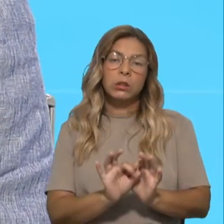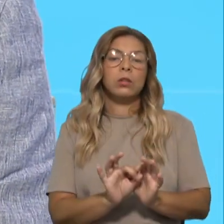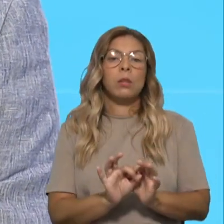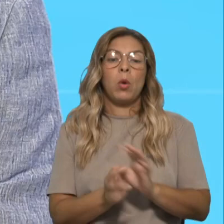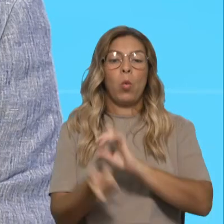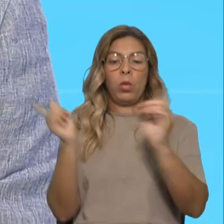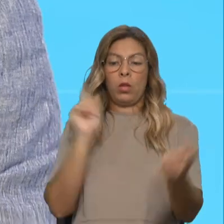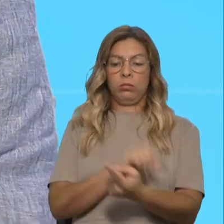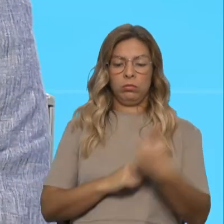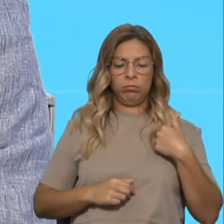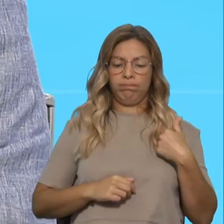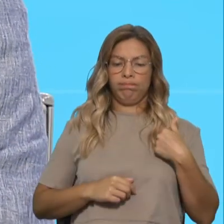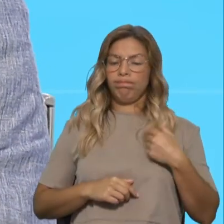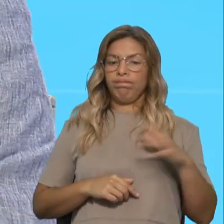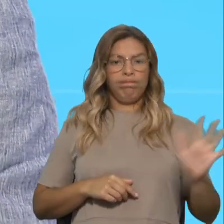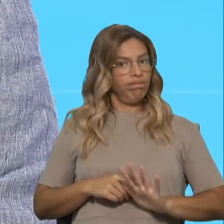justa. Portanto, enfim,